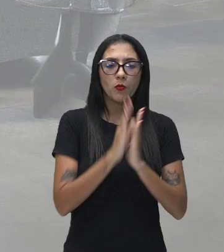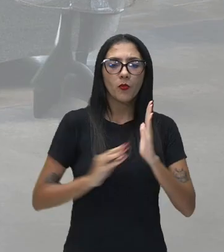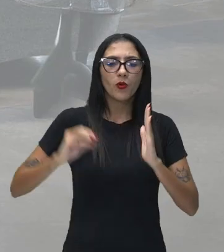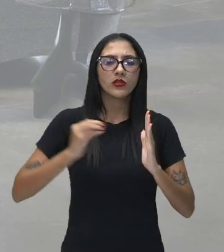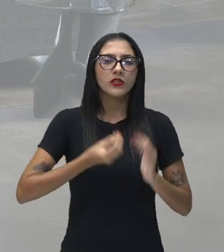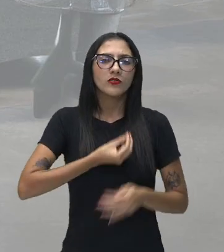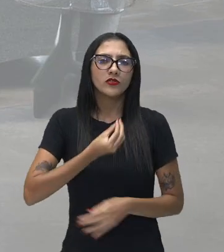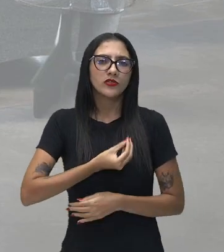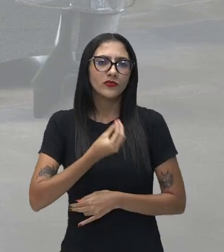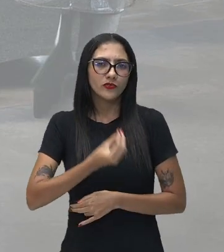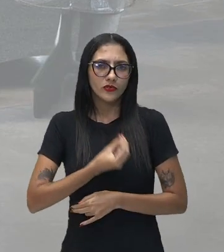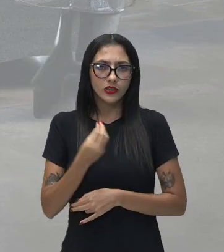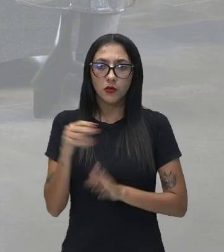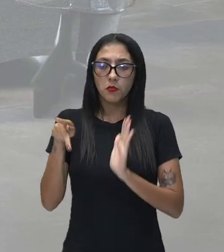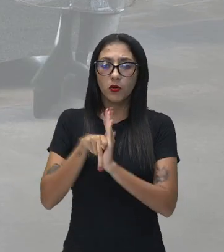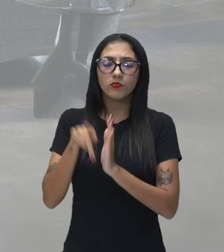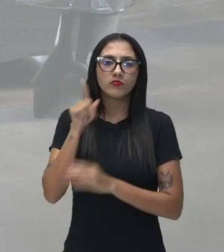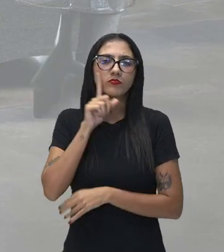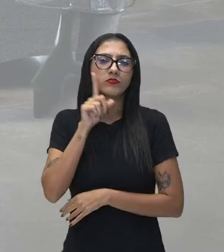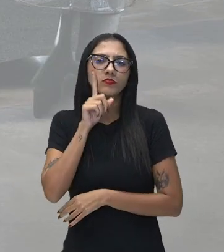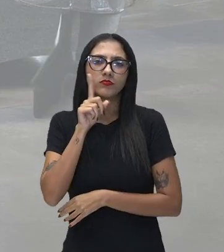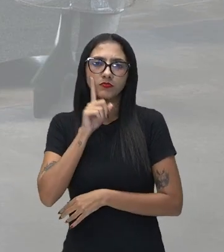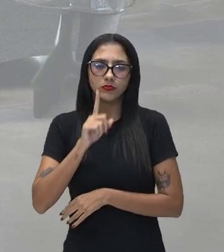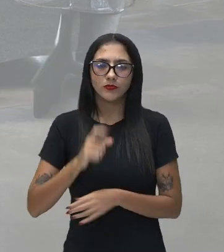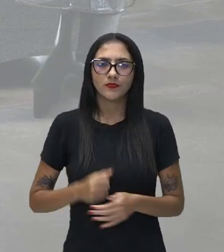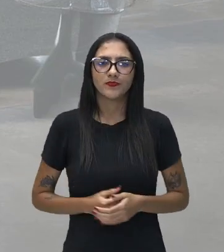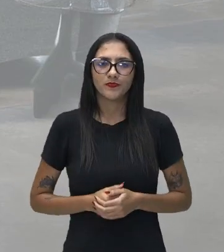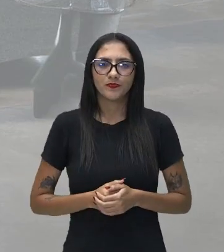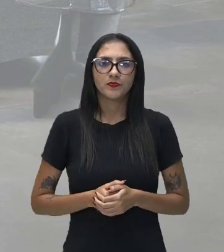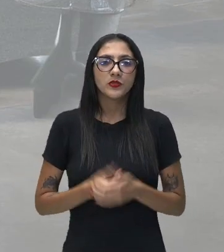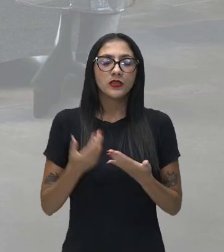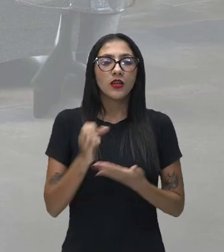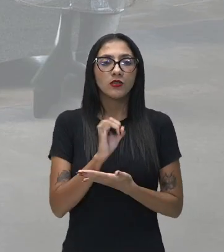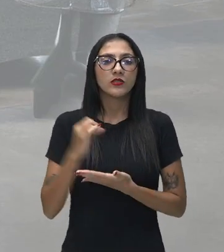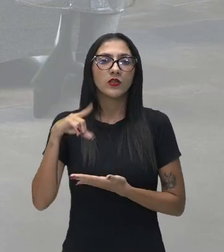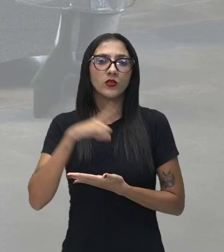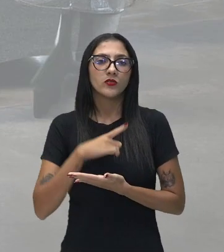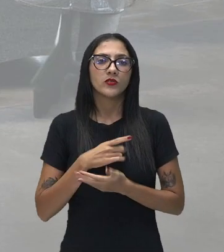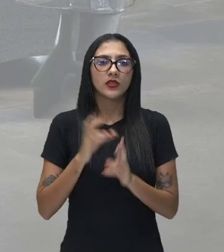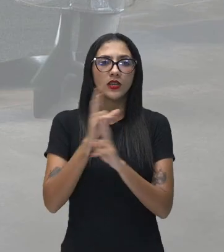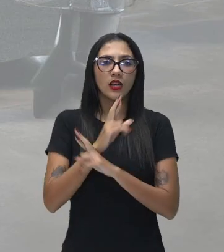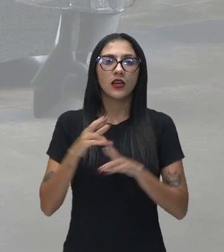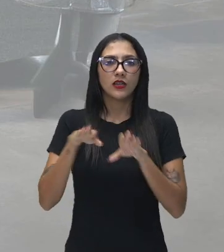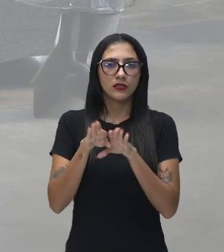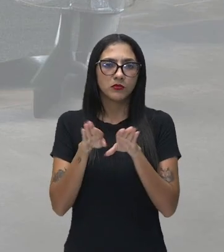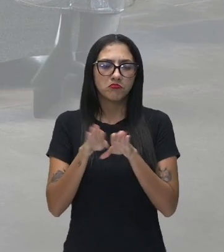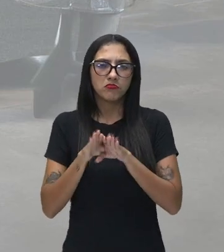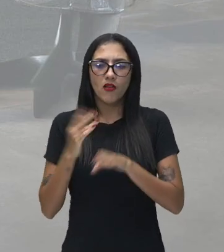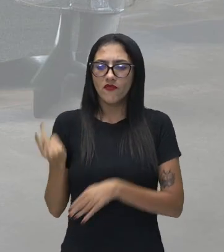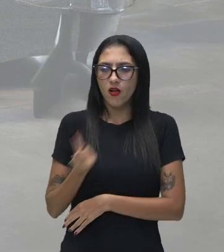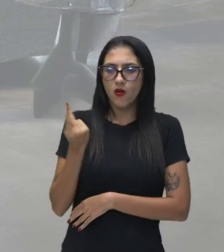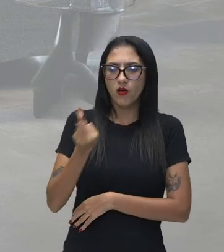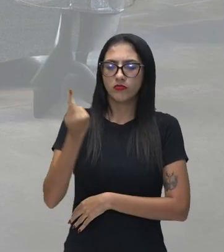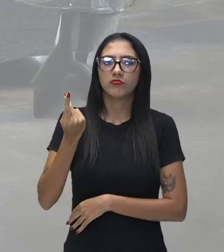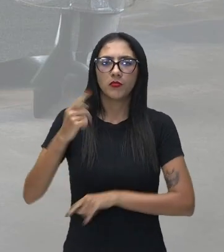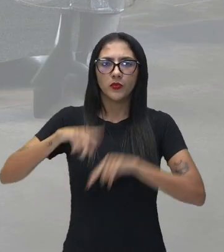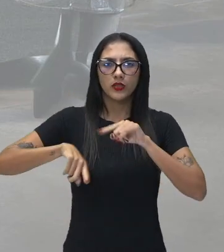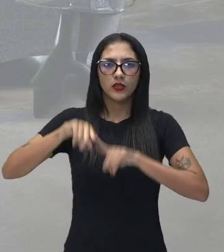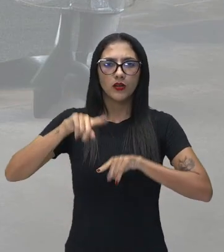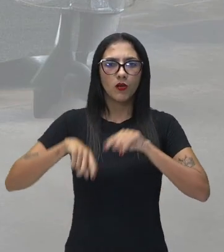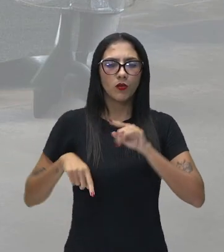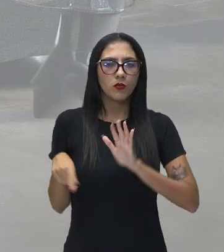do consumismo. Ok? Então, se você é patriota, você compra os produtos nacionais, valoriza os produtos nacionais